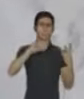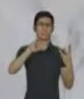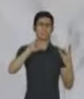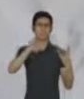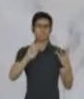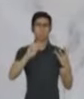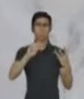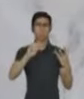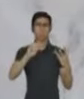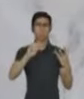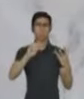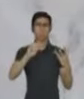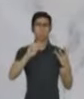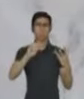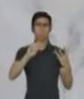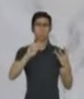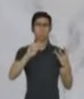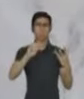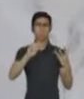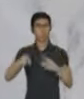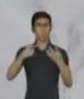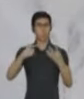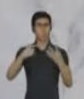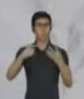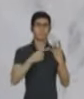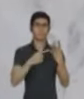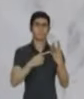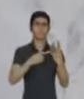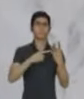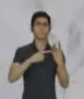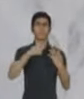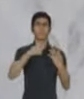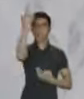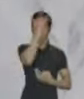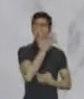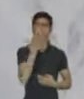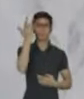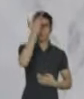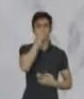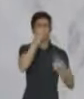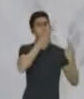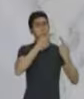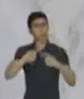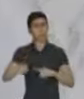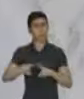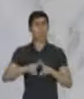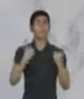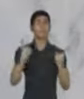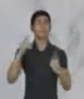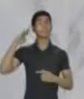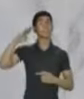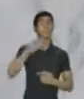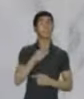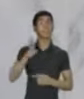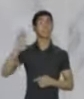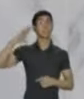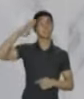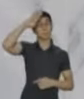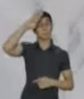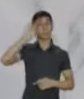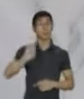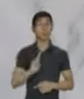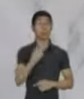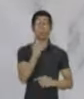repúdio haddad manifestou repúdio qual foi o único candidato a presidente que não manifestou repúdio ao assassinato de maria franco